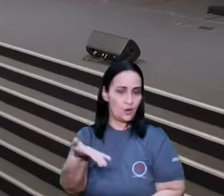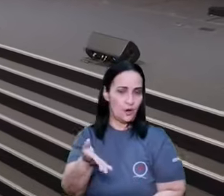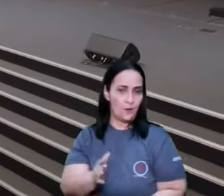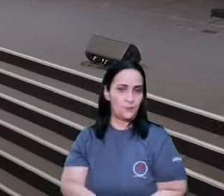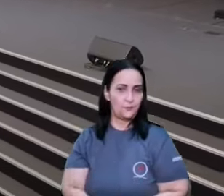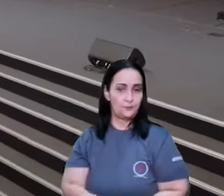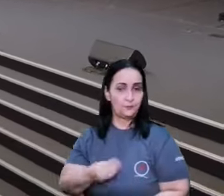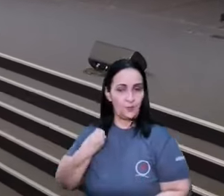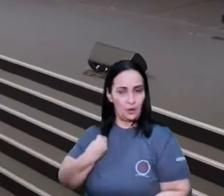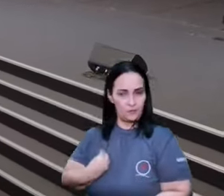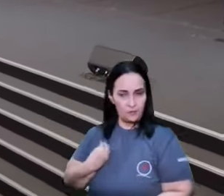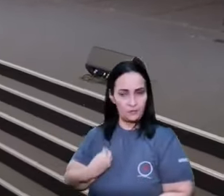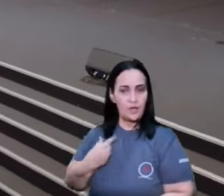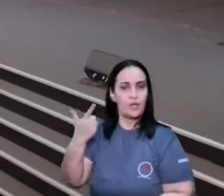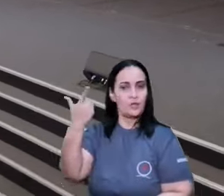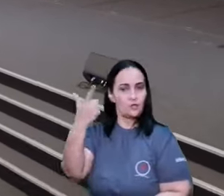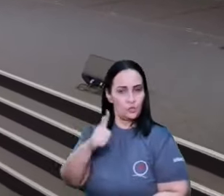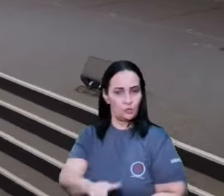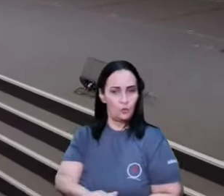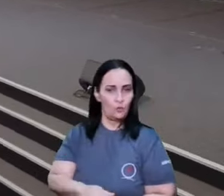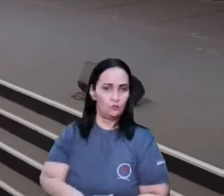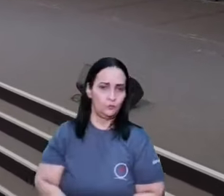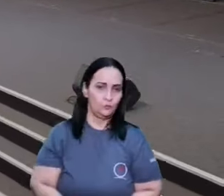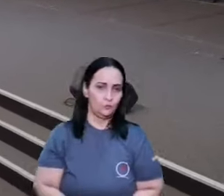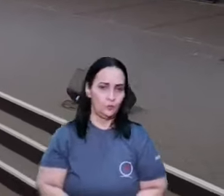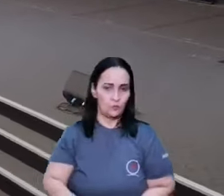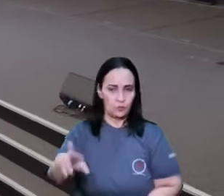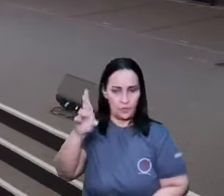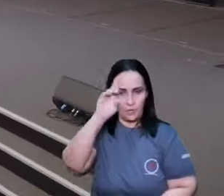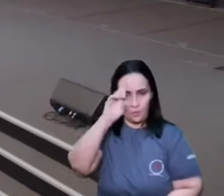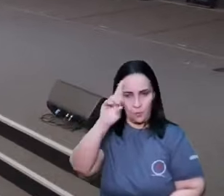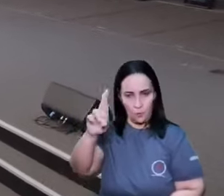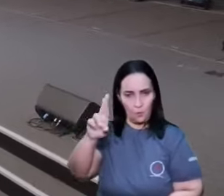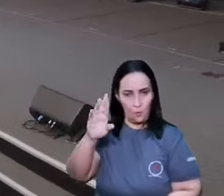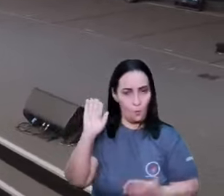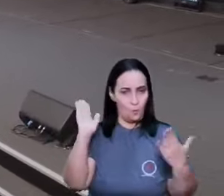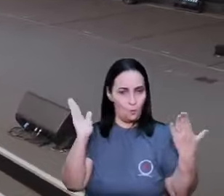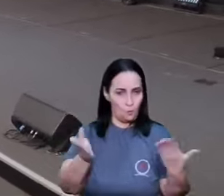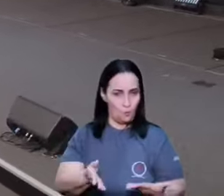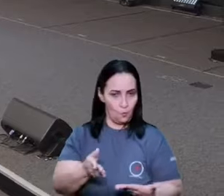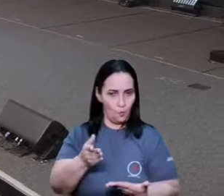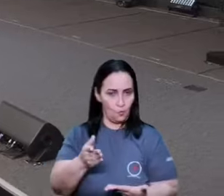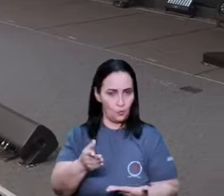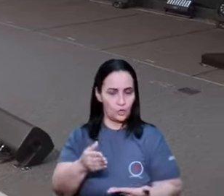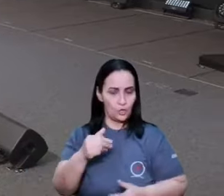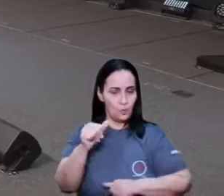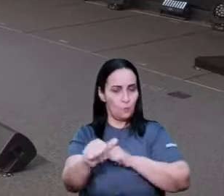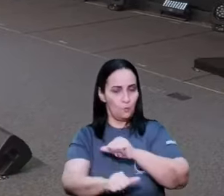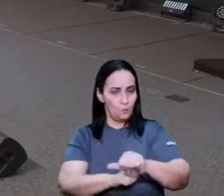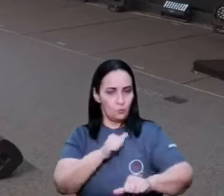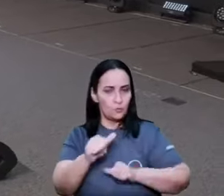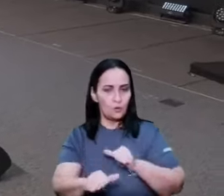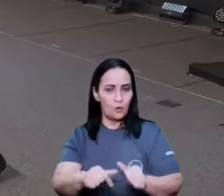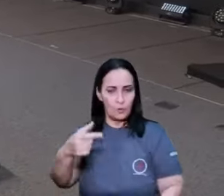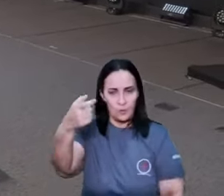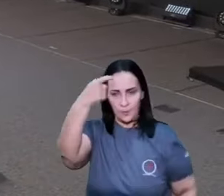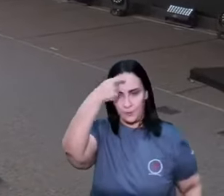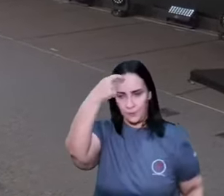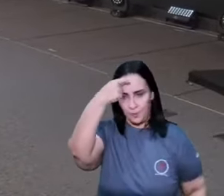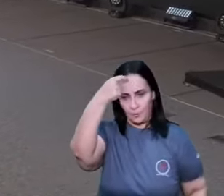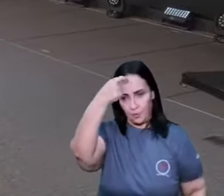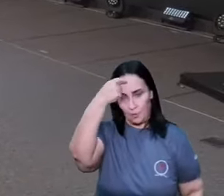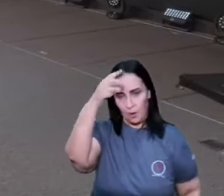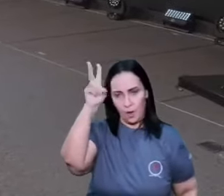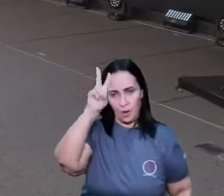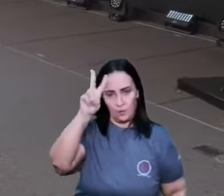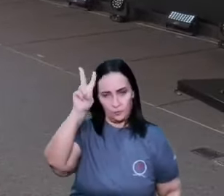ressuscitar o senhor hoje está ativando a sua mente e trazendo a sua memória